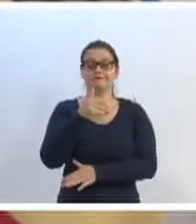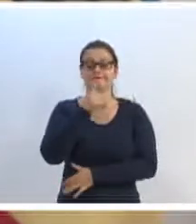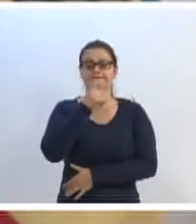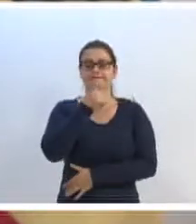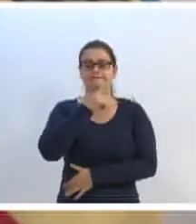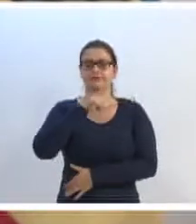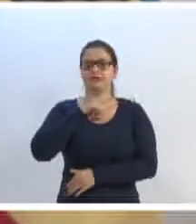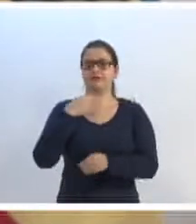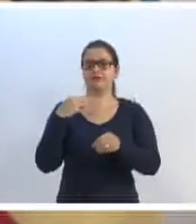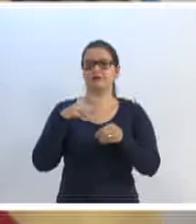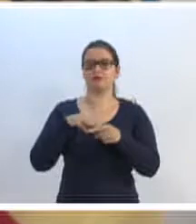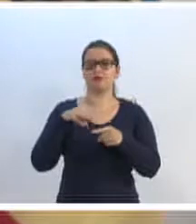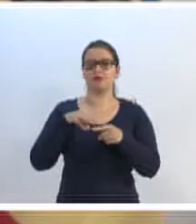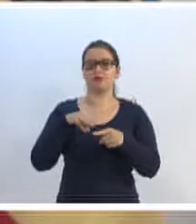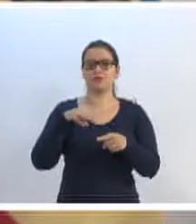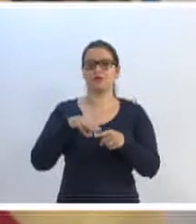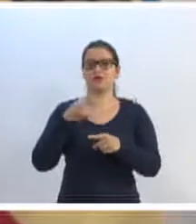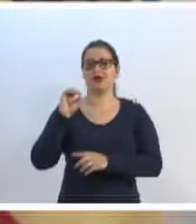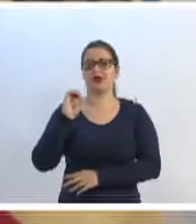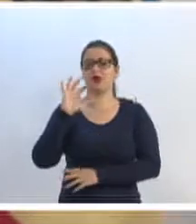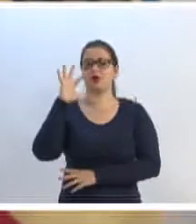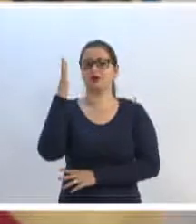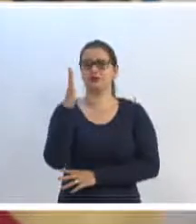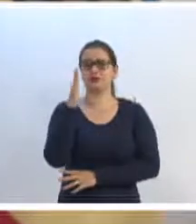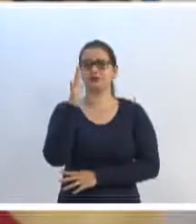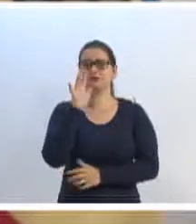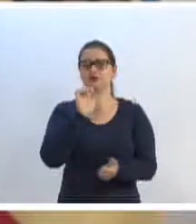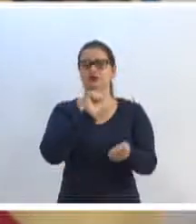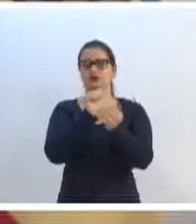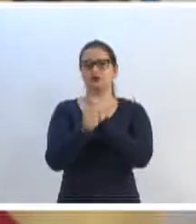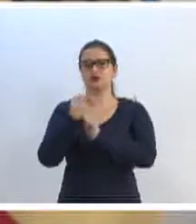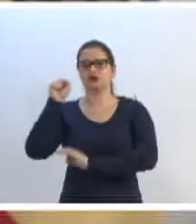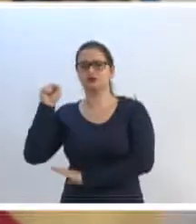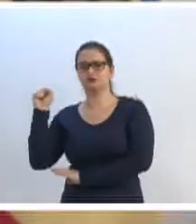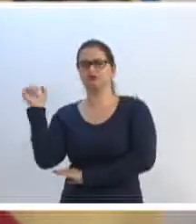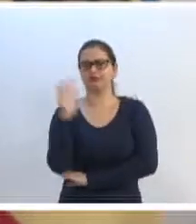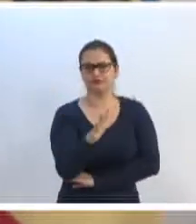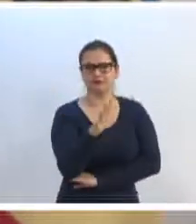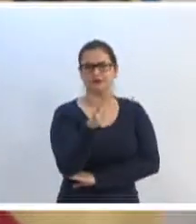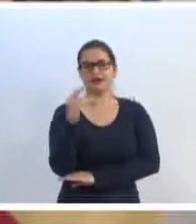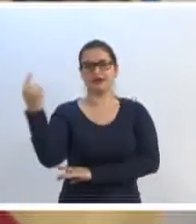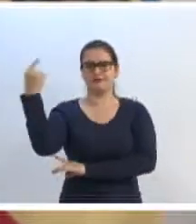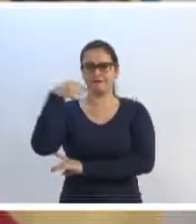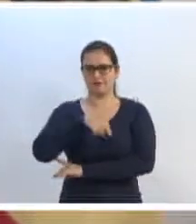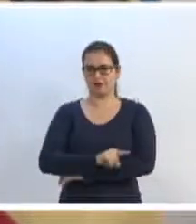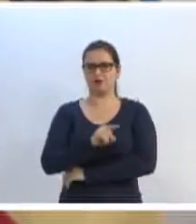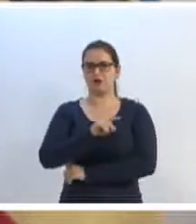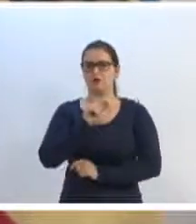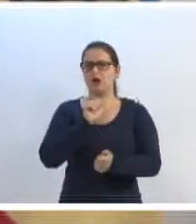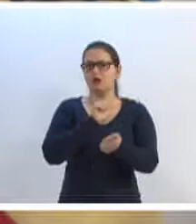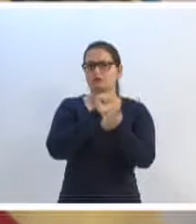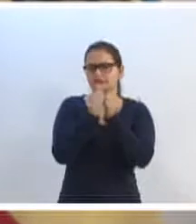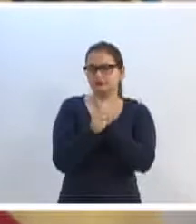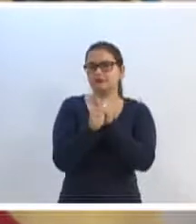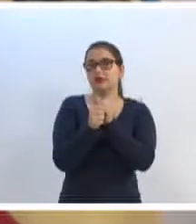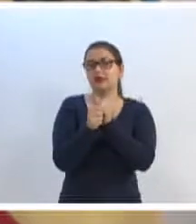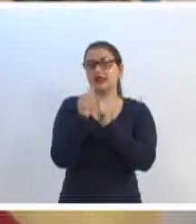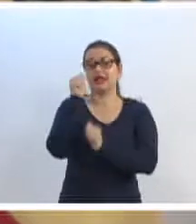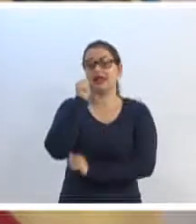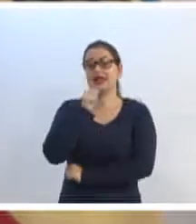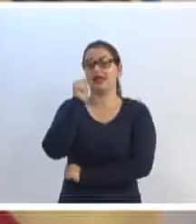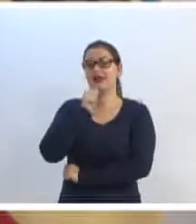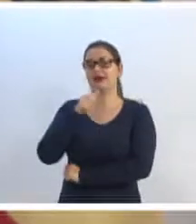município, muito lamentável, que aconteceu com uma jogadora de handebol que veio aqui para uma partida. Na verdade, a